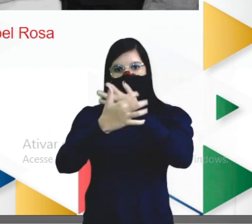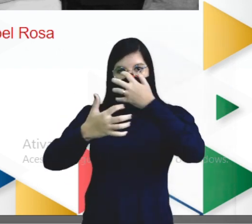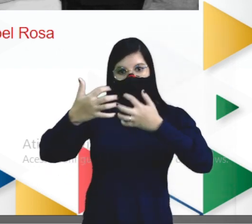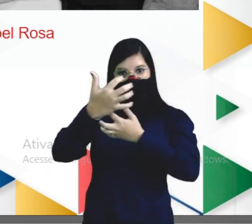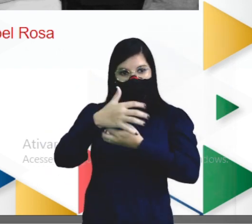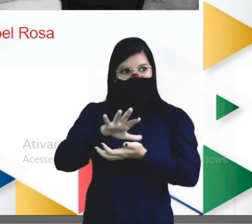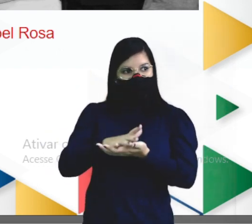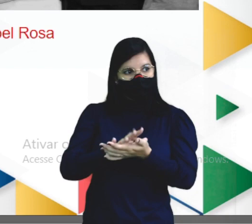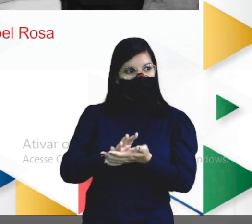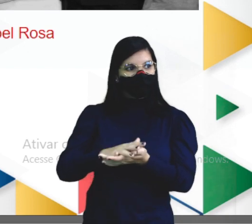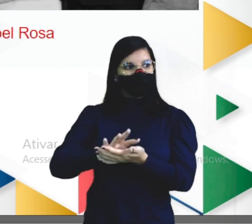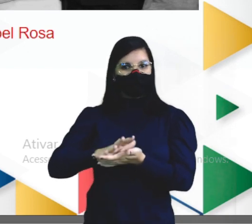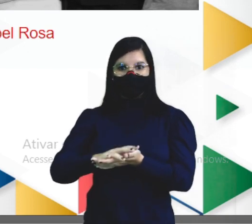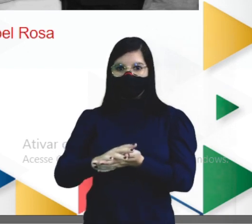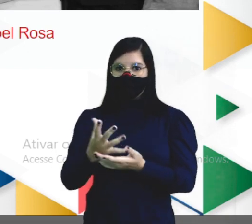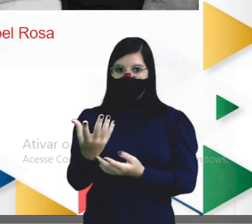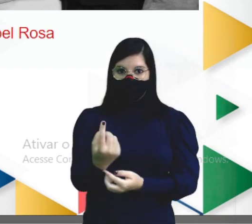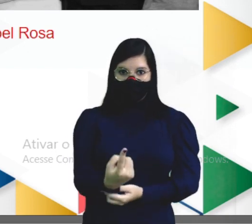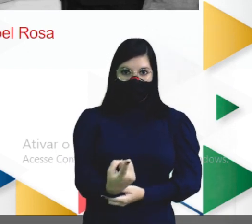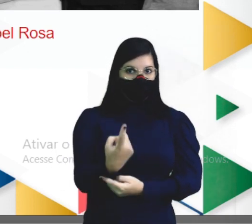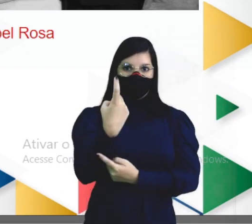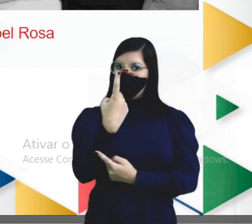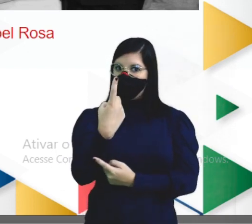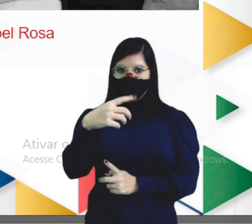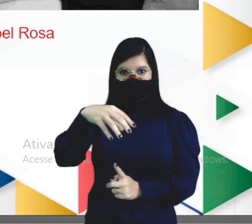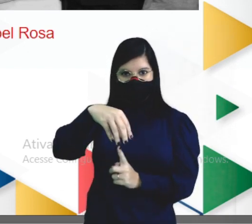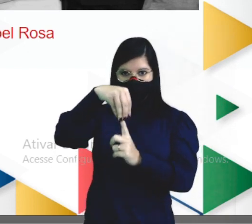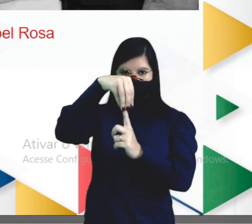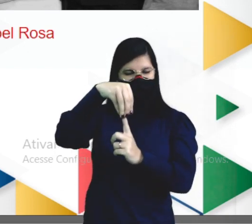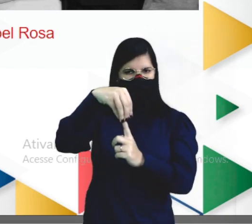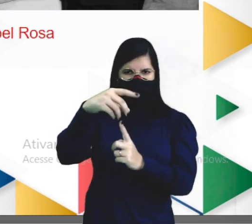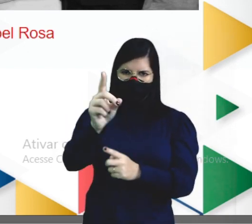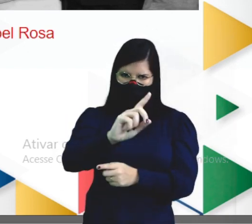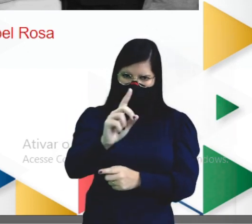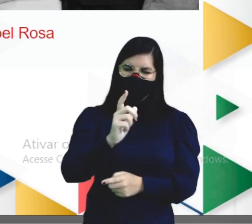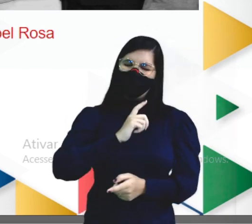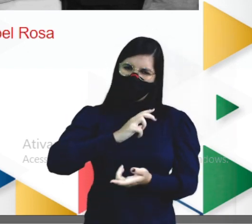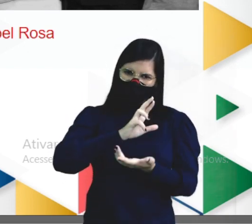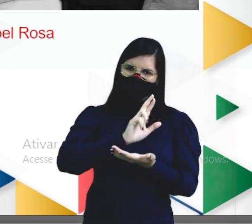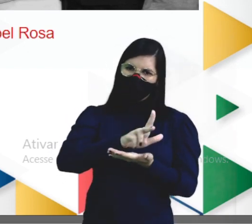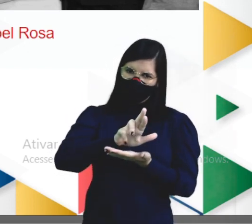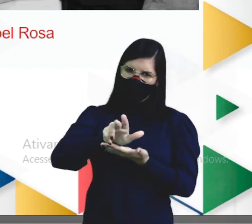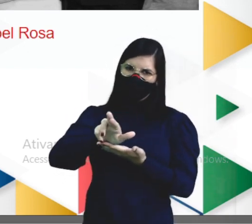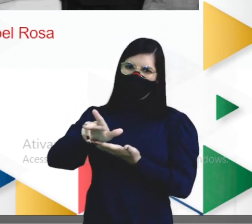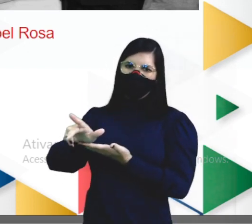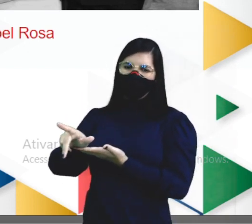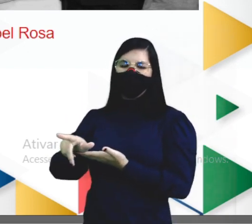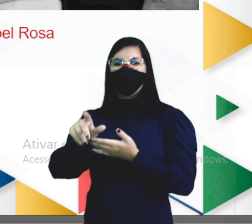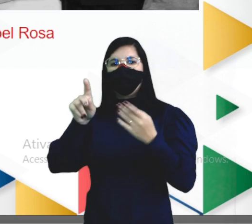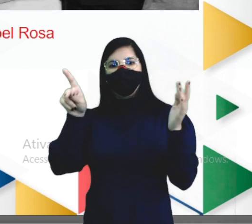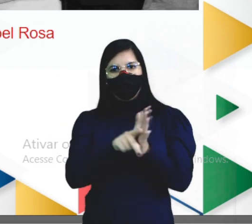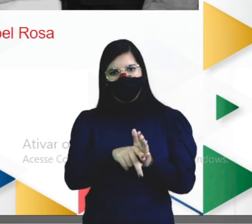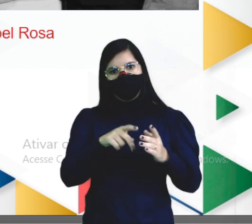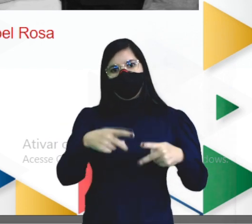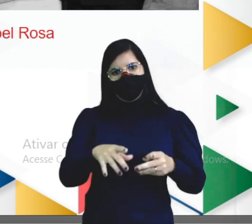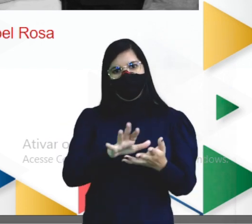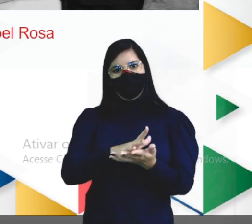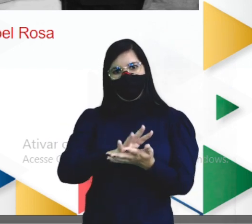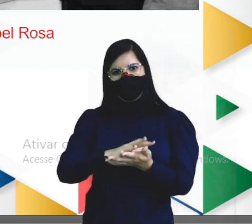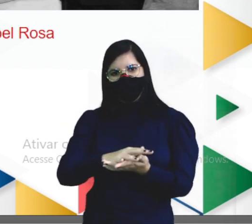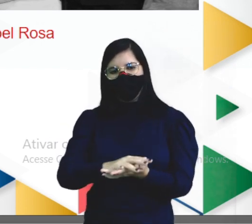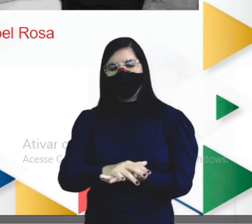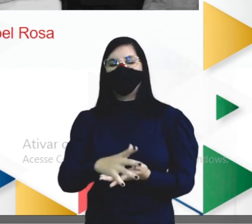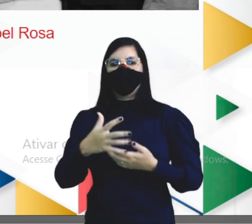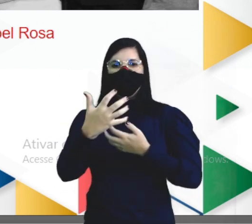samba, ele não é um só, né? Então a gente vai ter vários ritmos, né, vários estilos dentro do próprio samba, né? Tem o